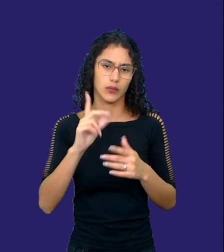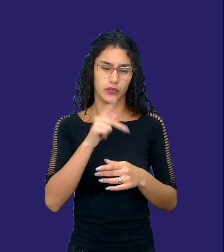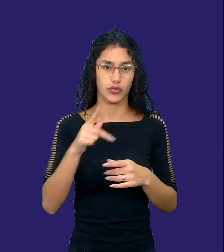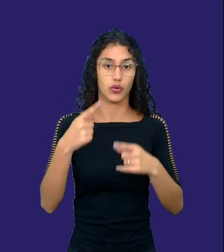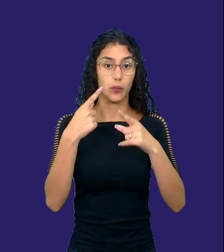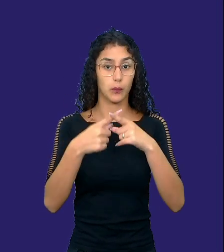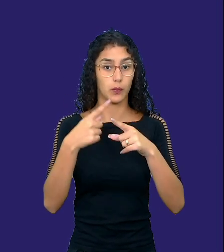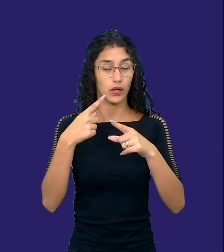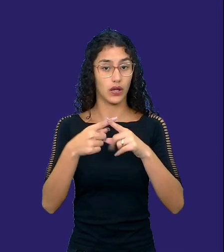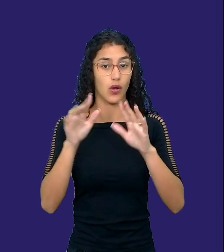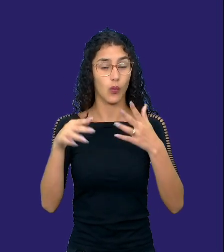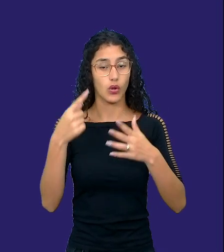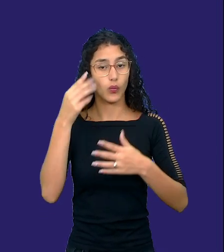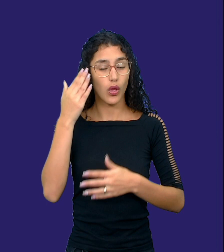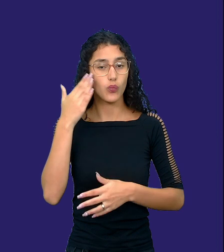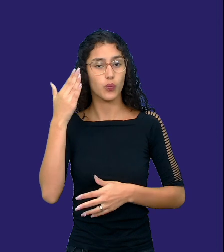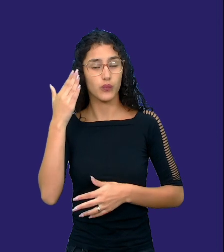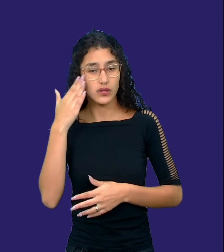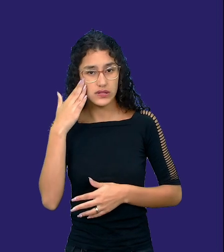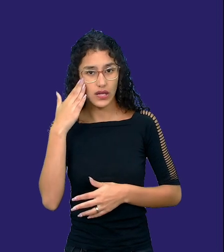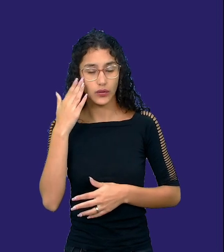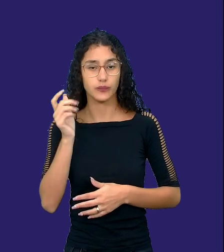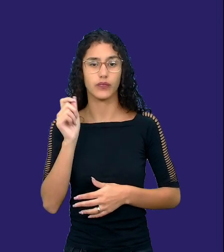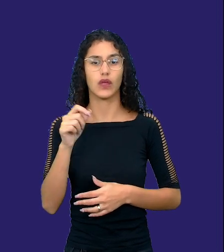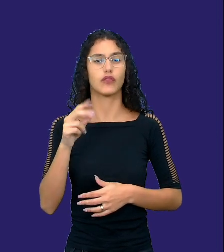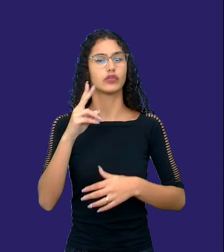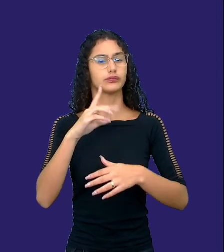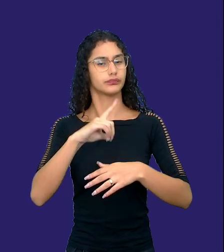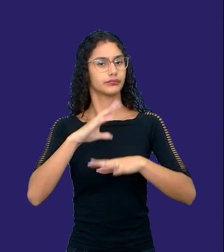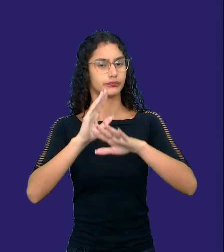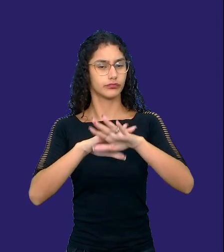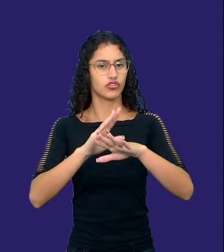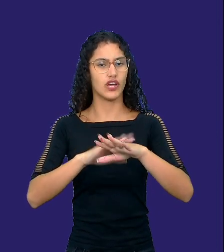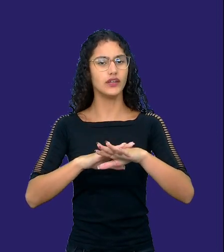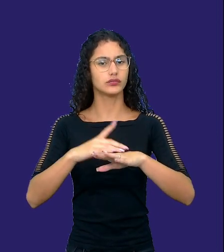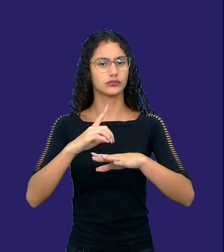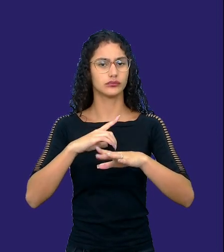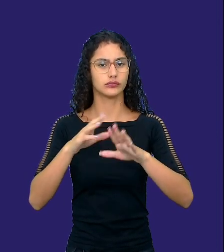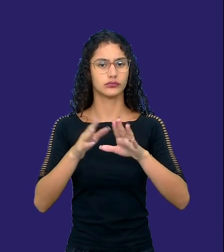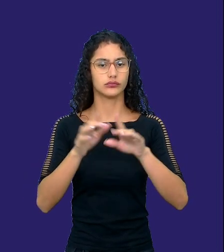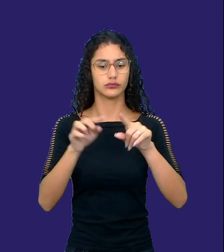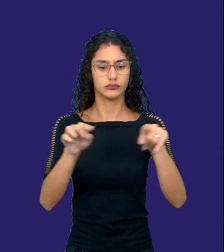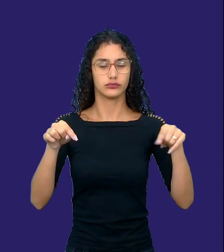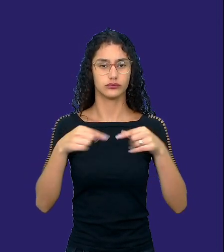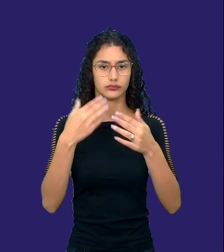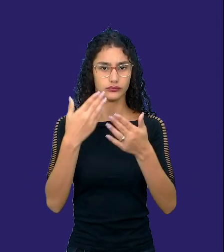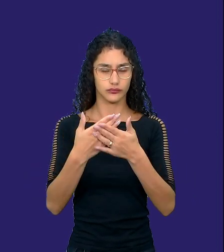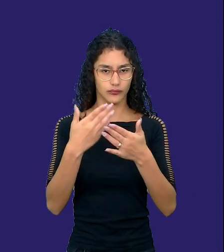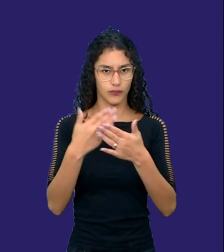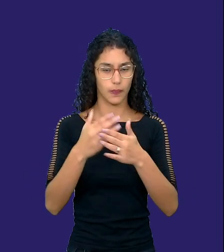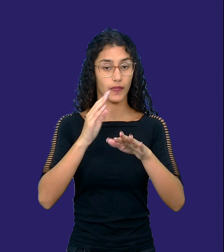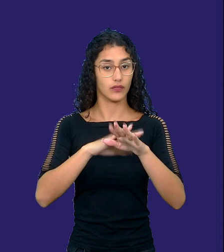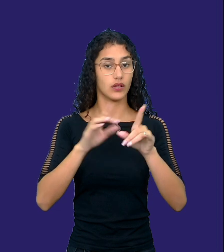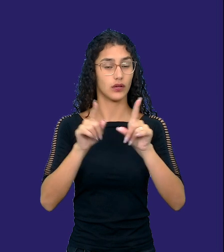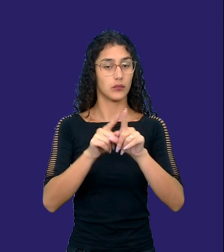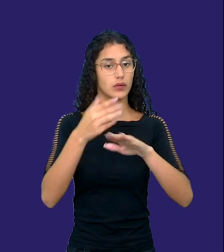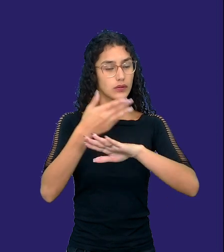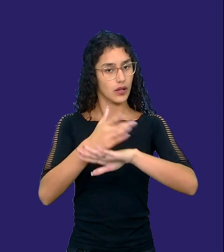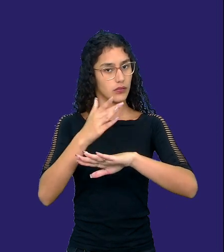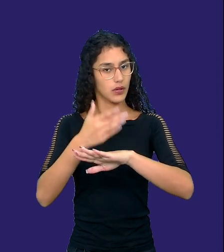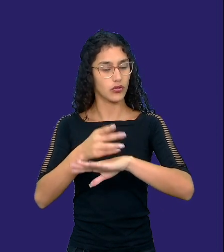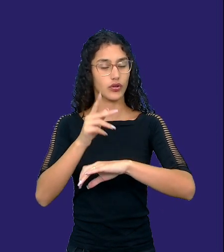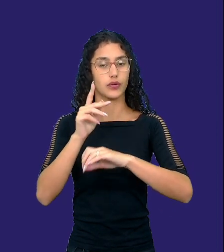professores? Porque quando eu sei daquilo que eu vou ter que lecionar em sala de aula, da construção das minhas